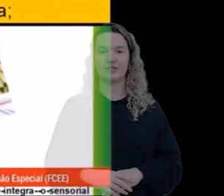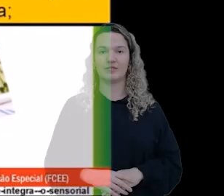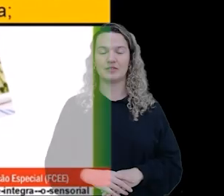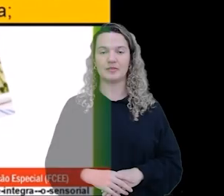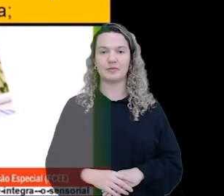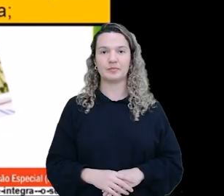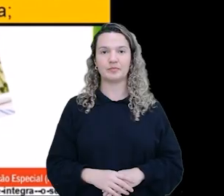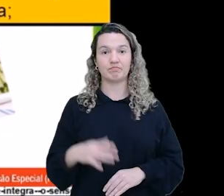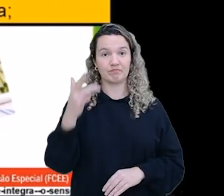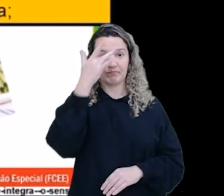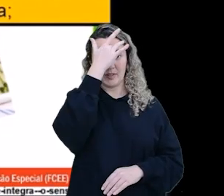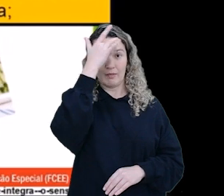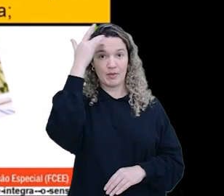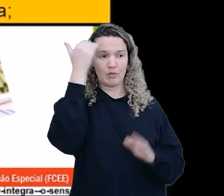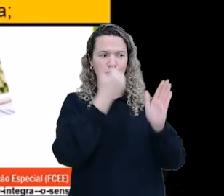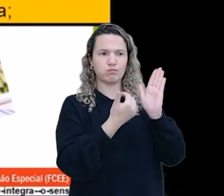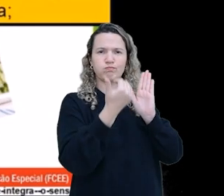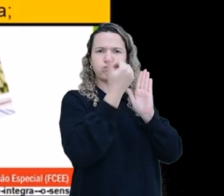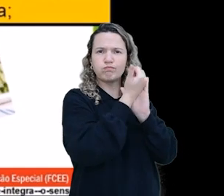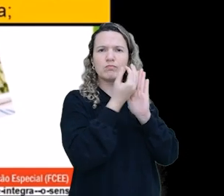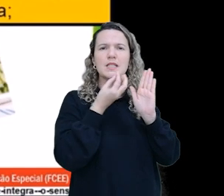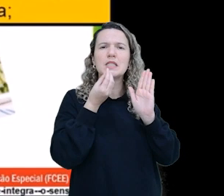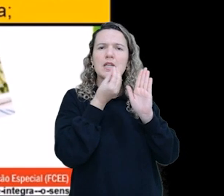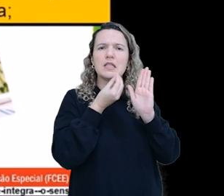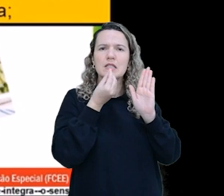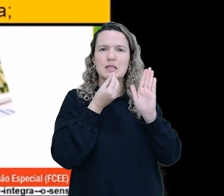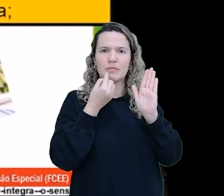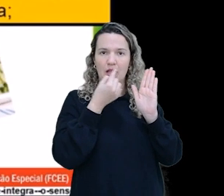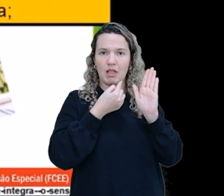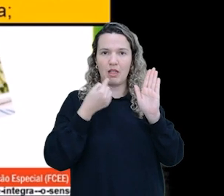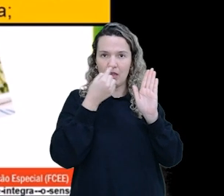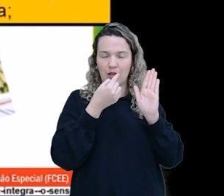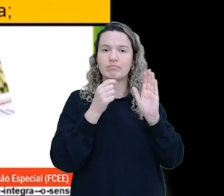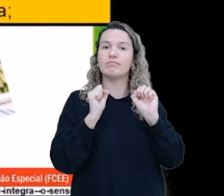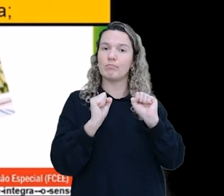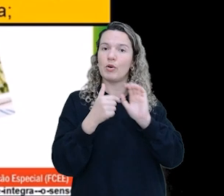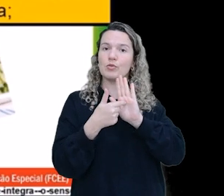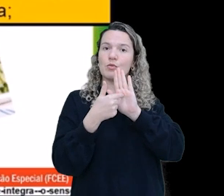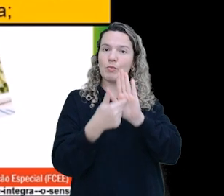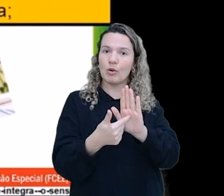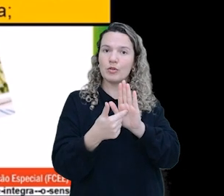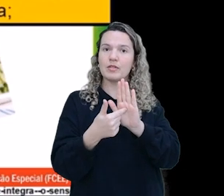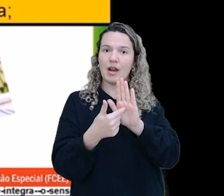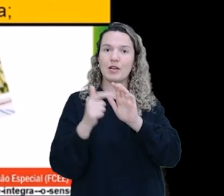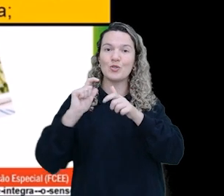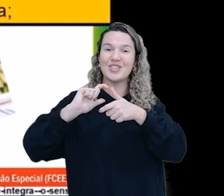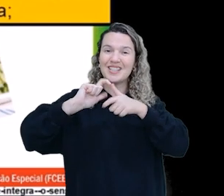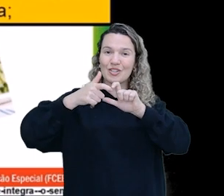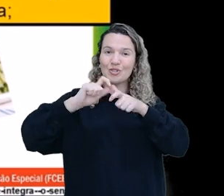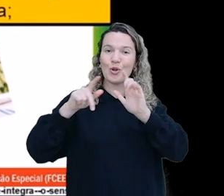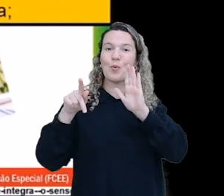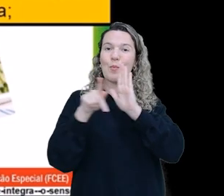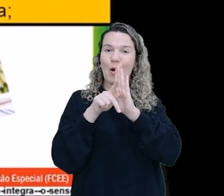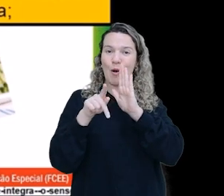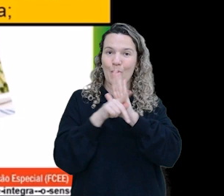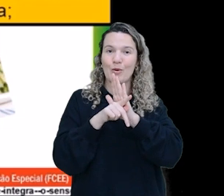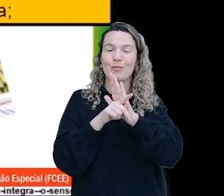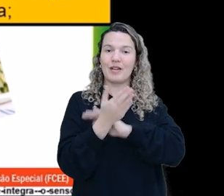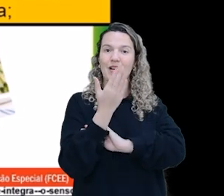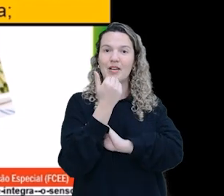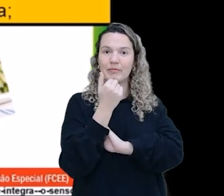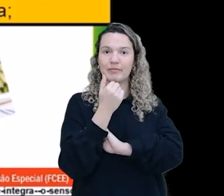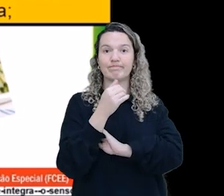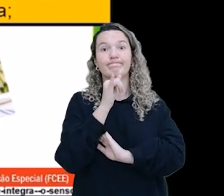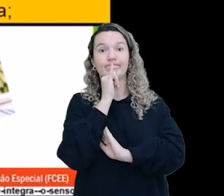Pessoas com hipersensibilidade oral podem apresentar alguns transtornos na alimentação, como, por exemplo, evitar certas texturas